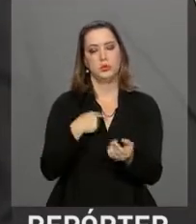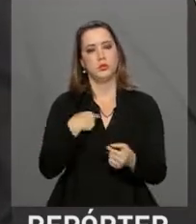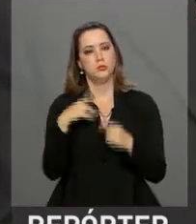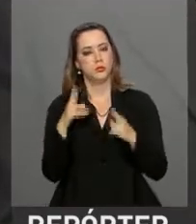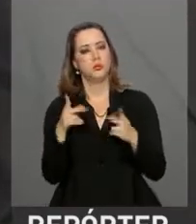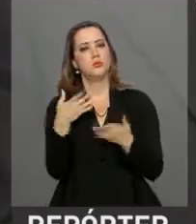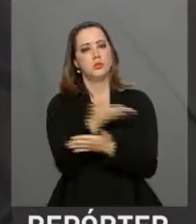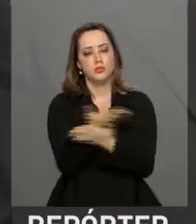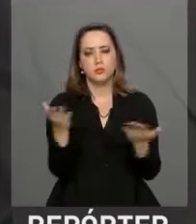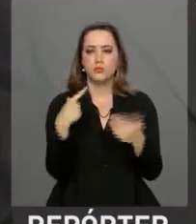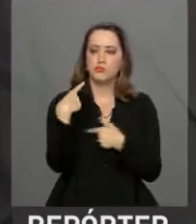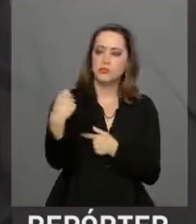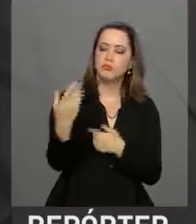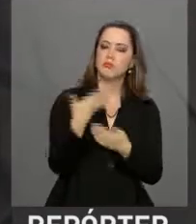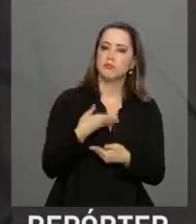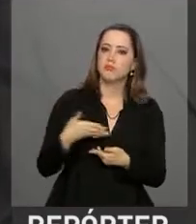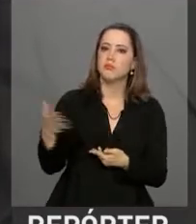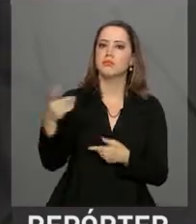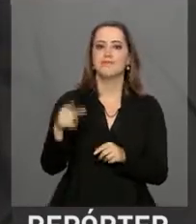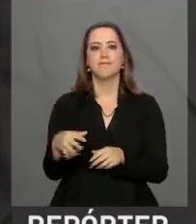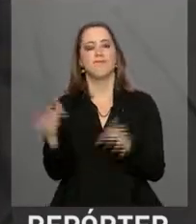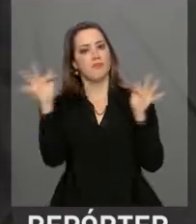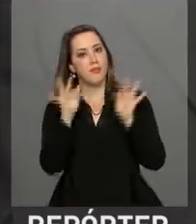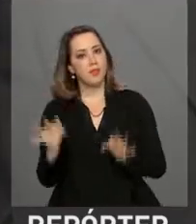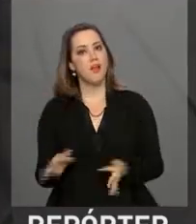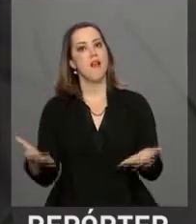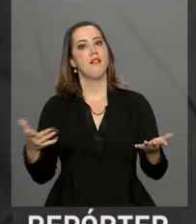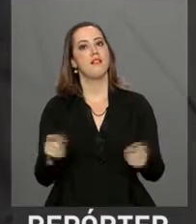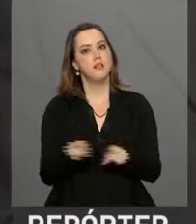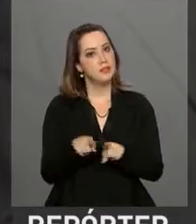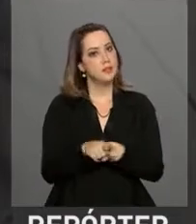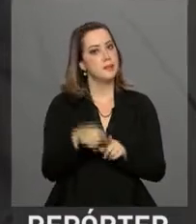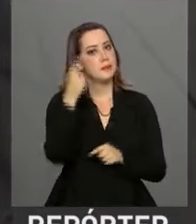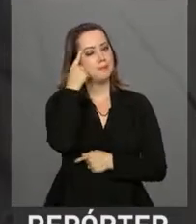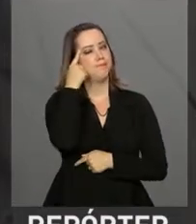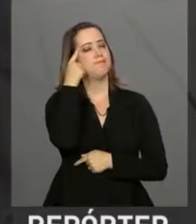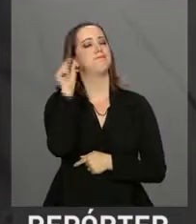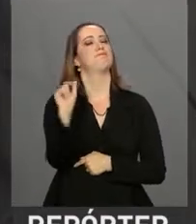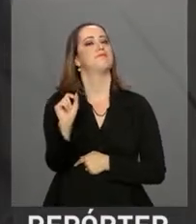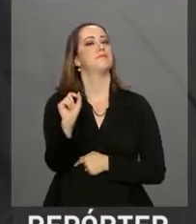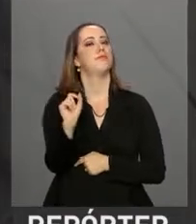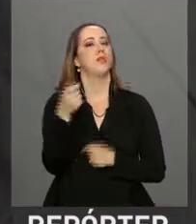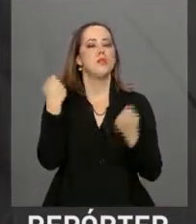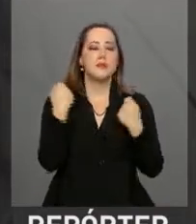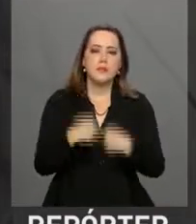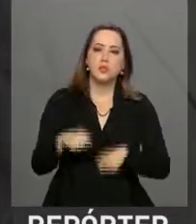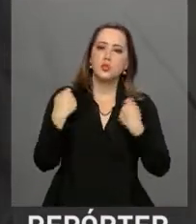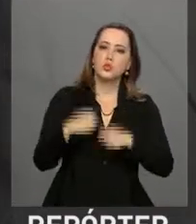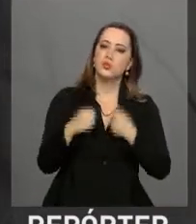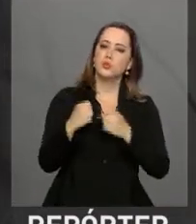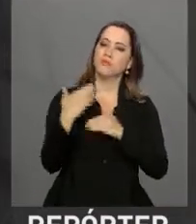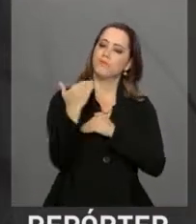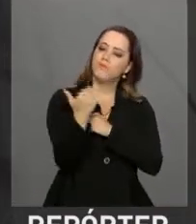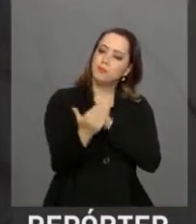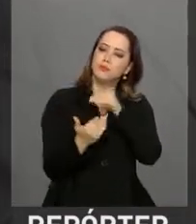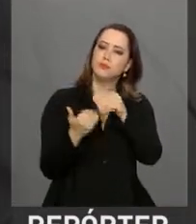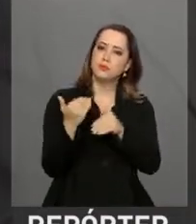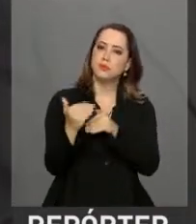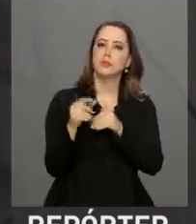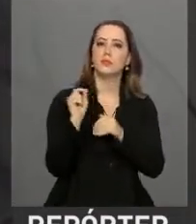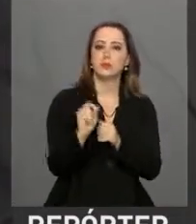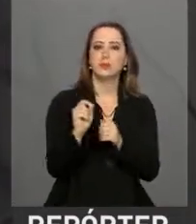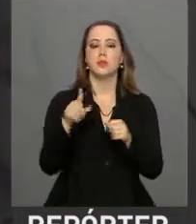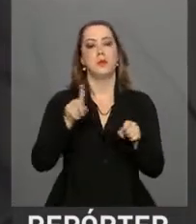saiu daqui meu lado comemorando e de outro lado com a ideia de que devem continuar postulando mas